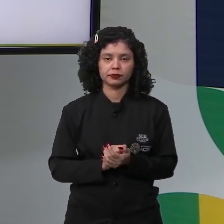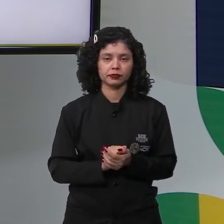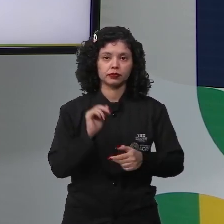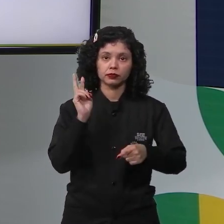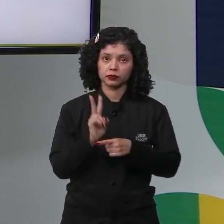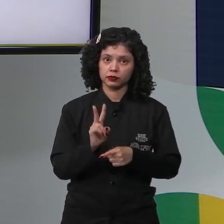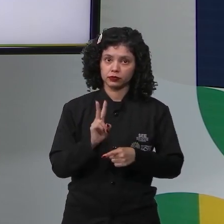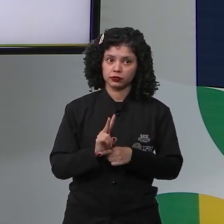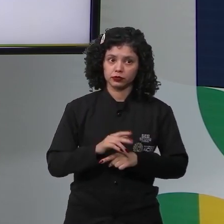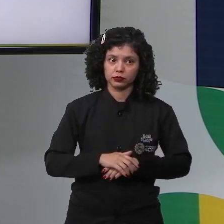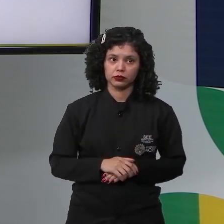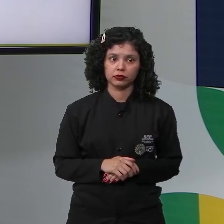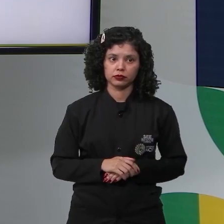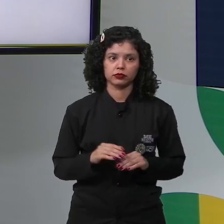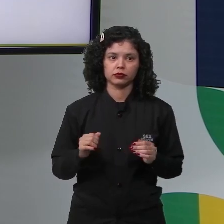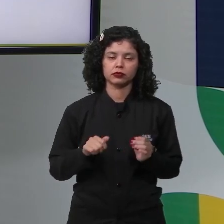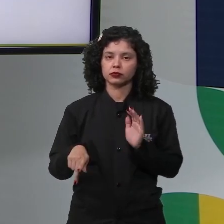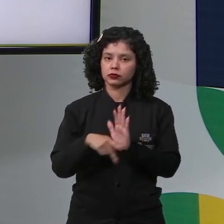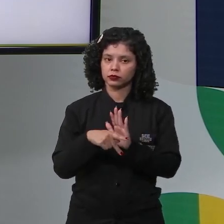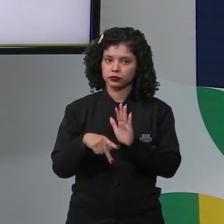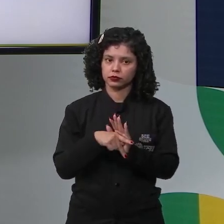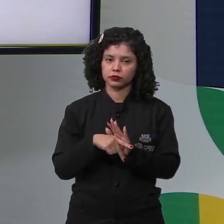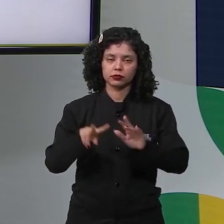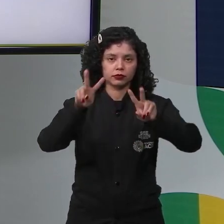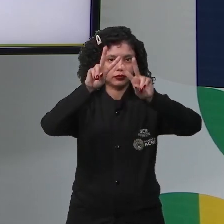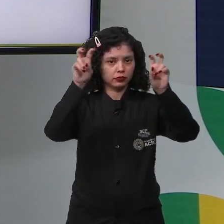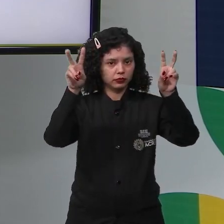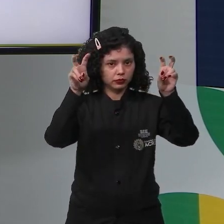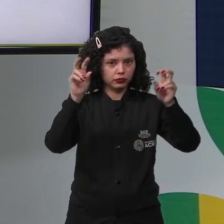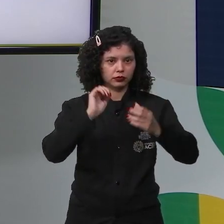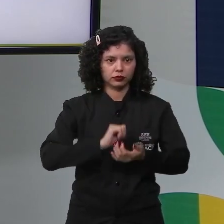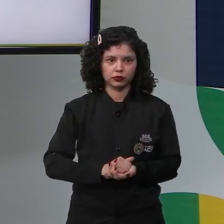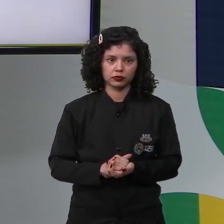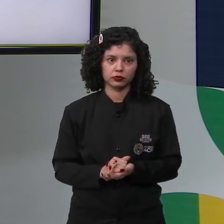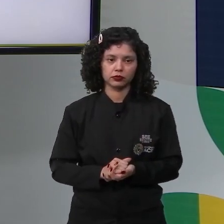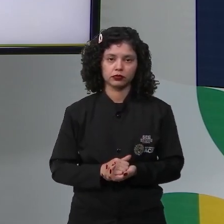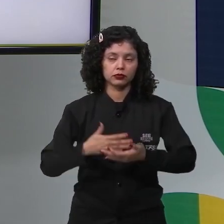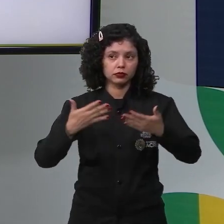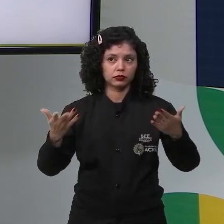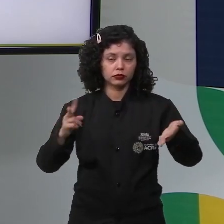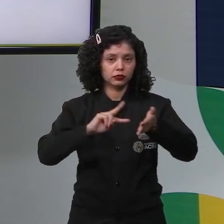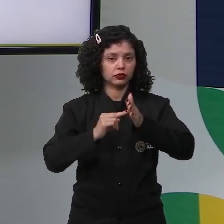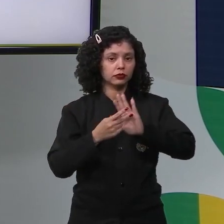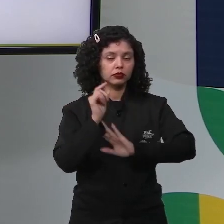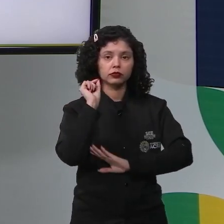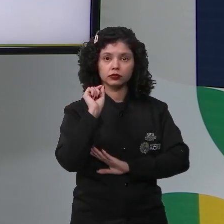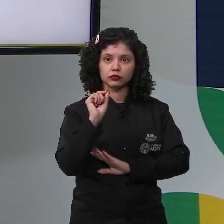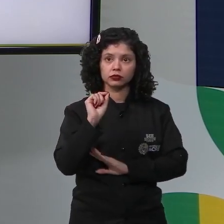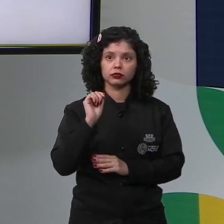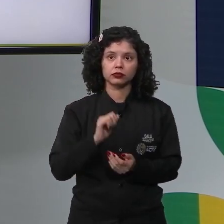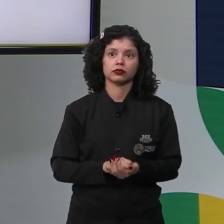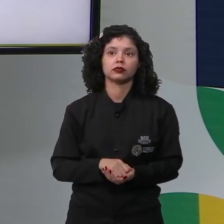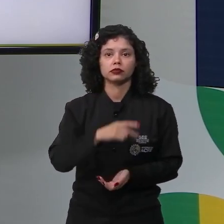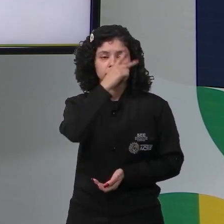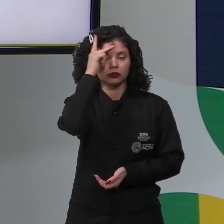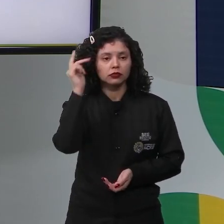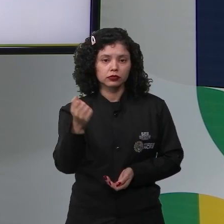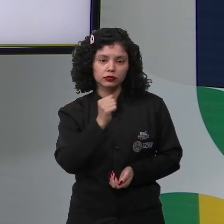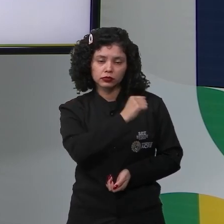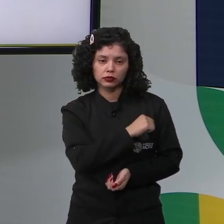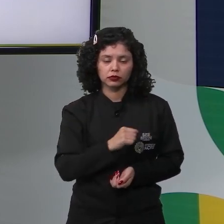solidariedade ponderada pela teoria durkheimiana. Isso quer dizer o quê? Que os